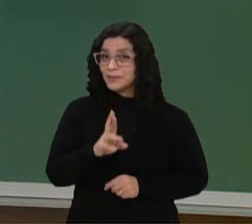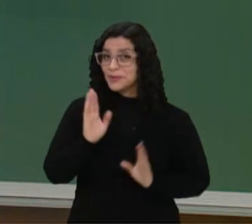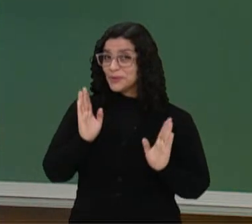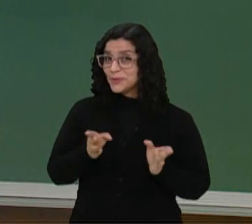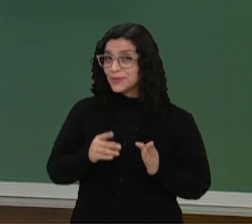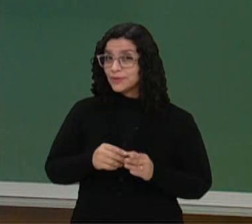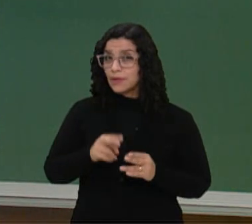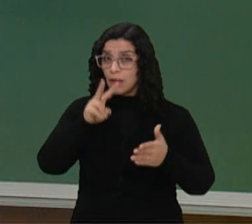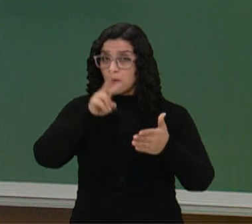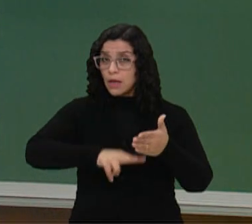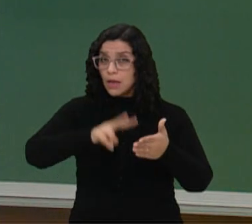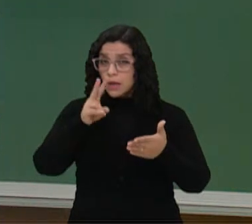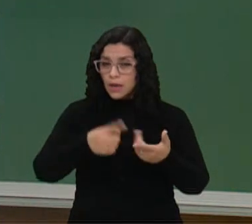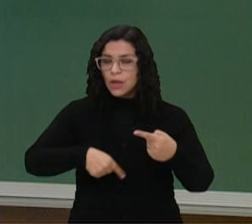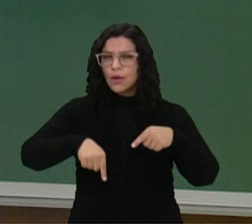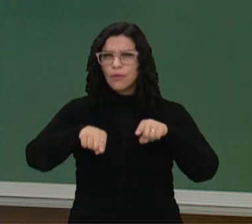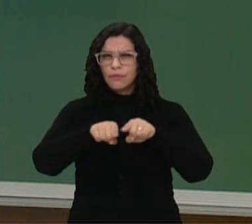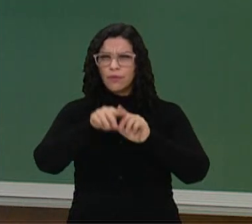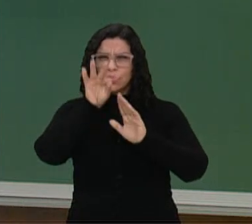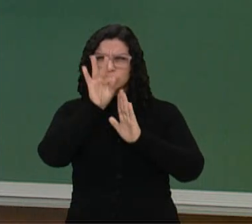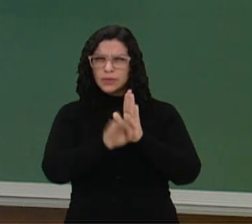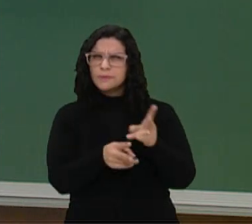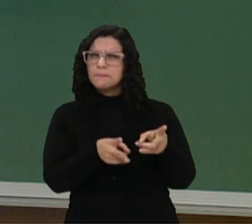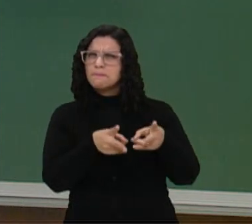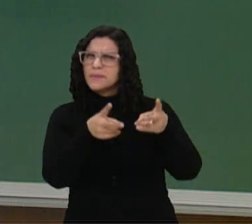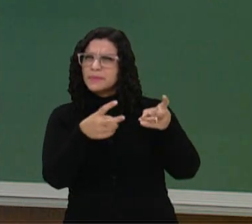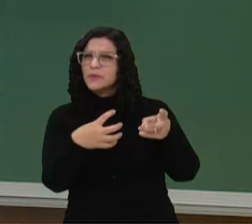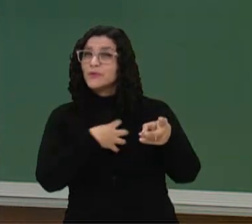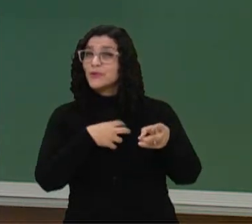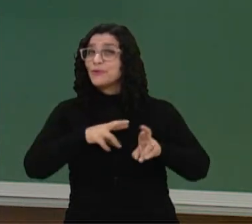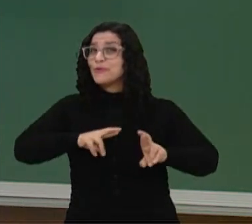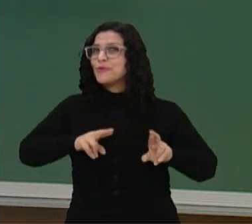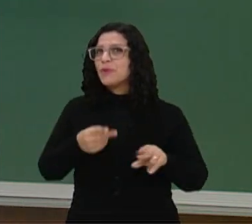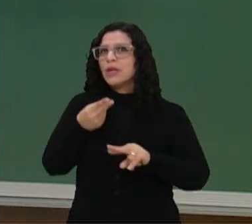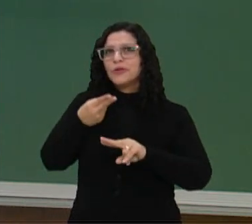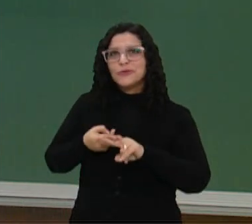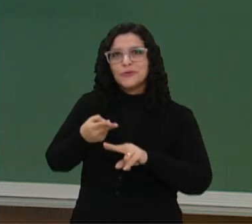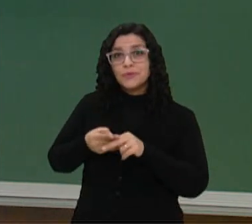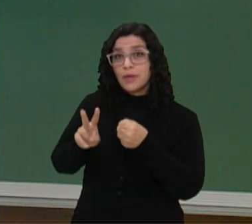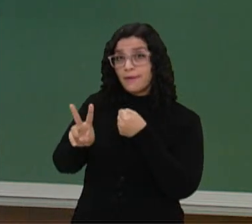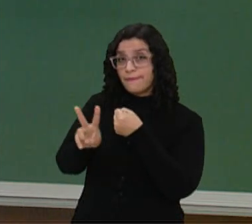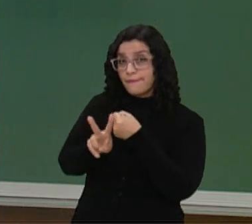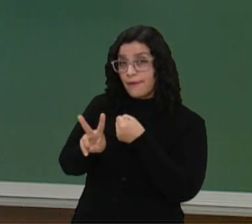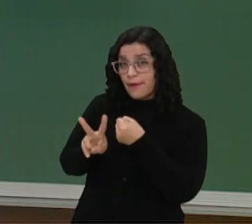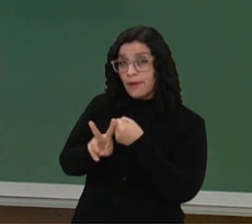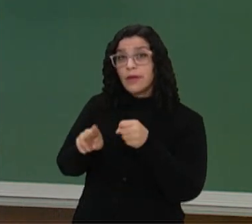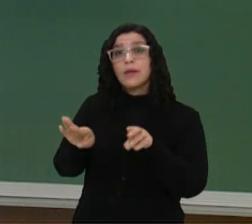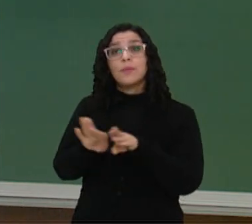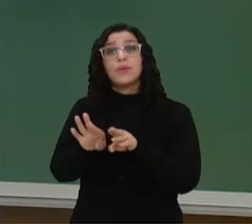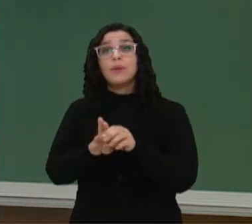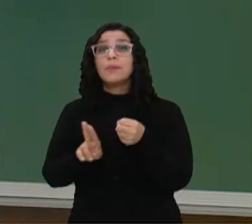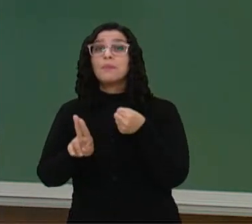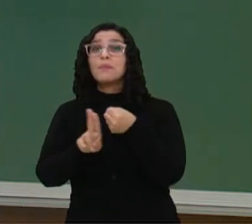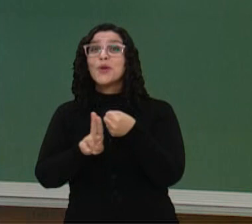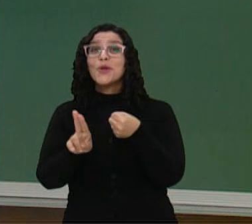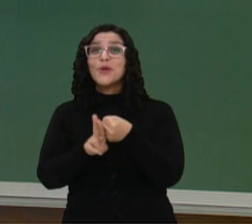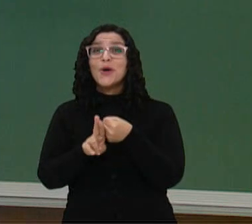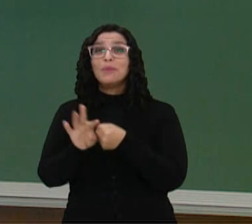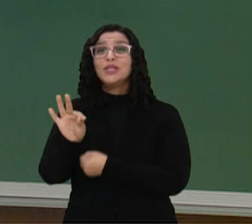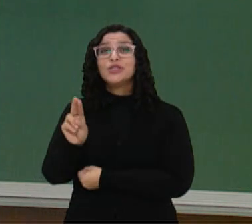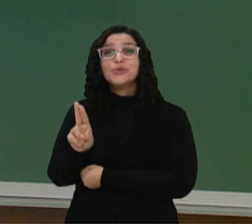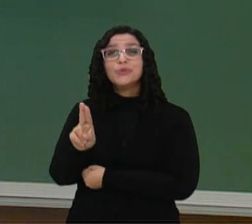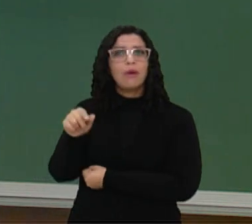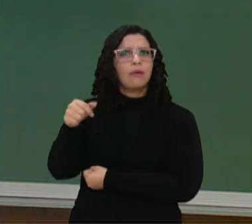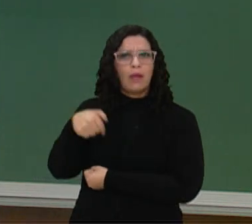Respondeu? Releu o trecho? Percebeu bem essa conjugação diferenciada, esse uso de pronome que é um pouco incomum no nosso dia a